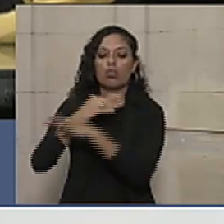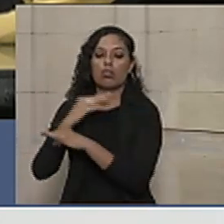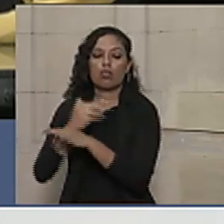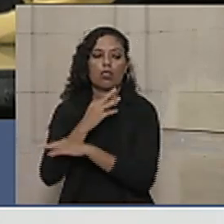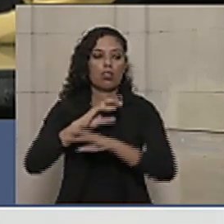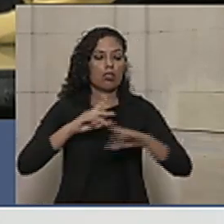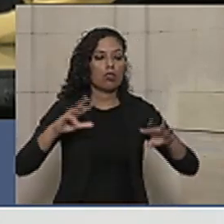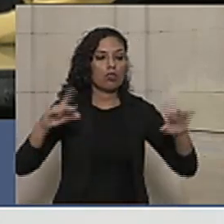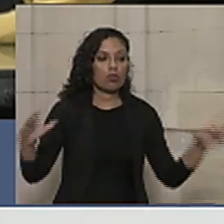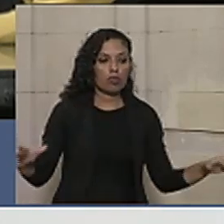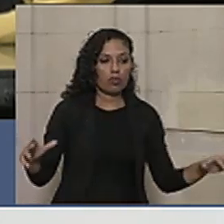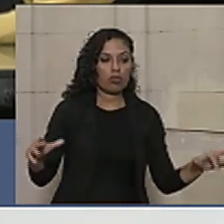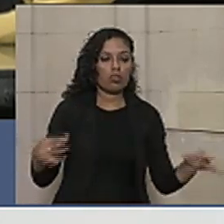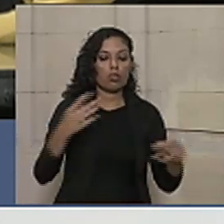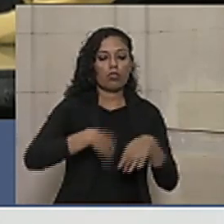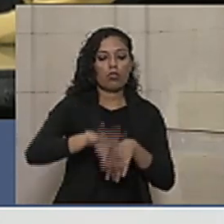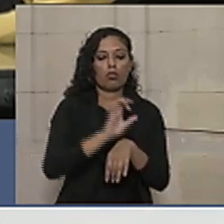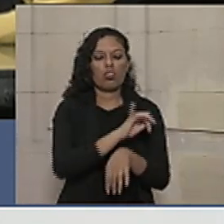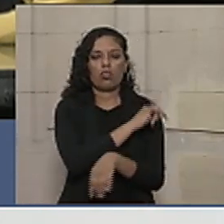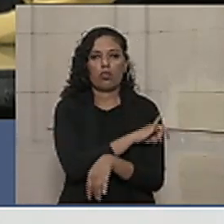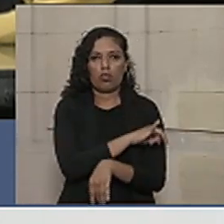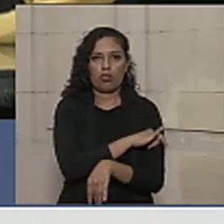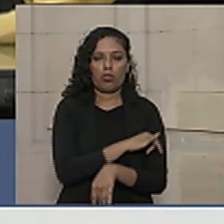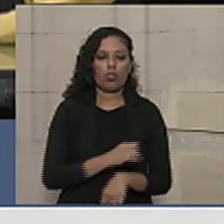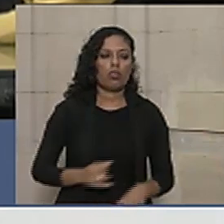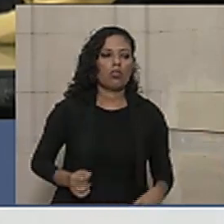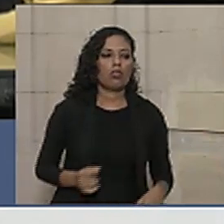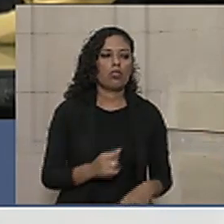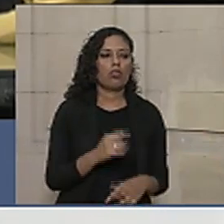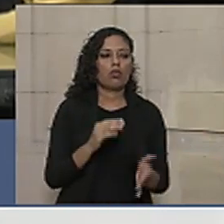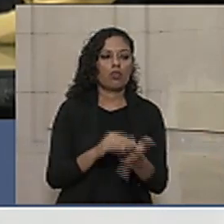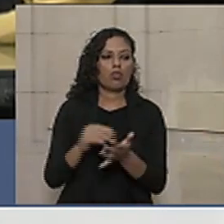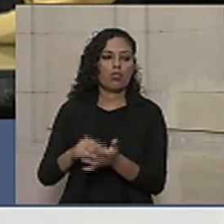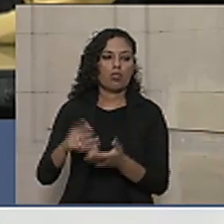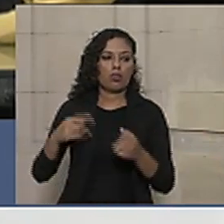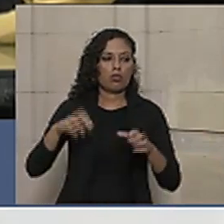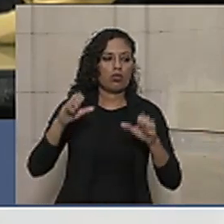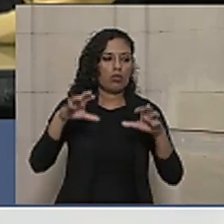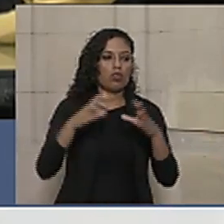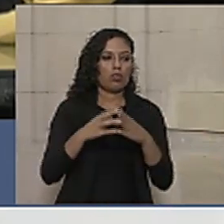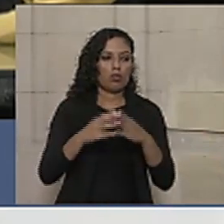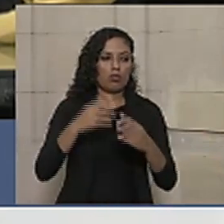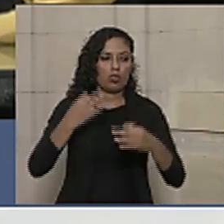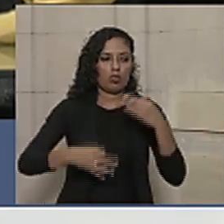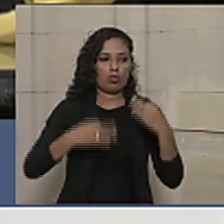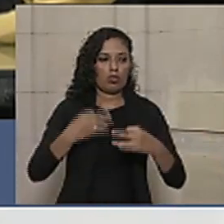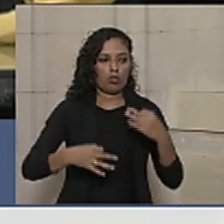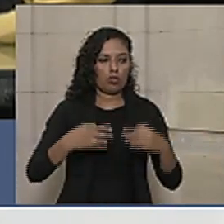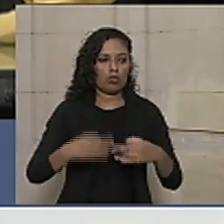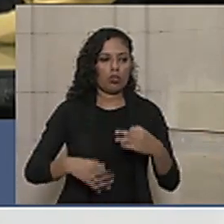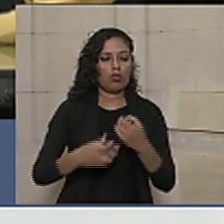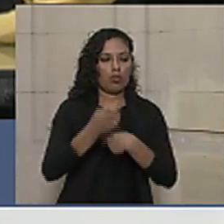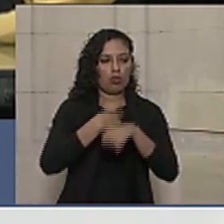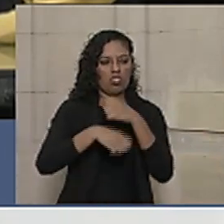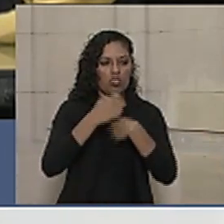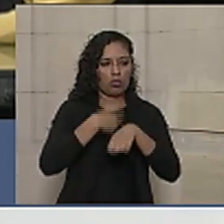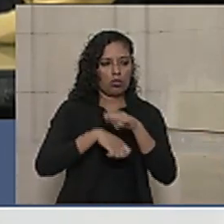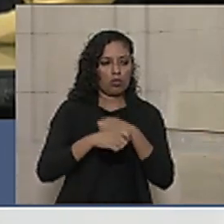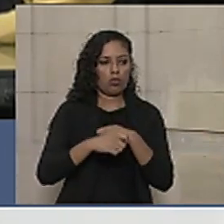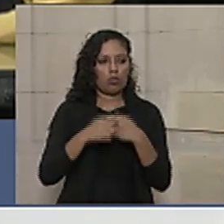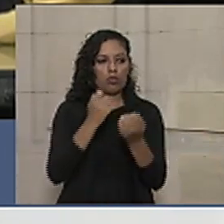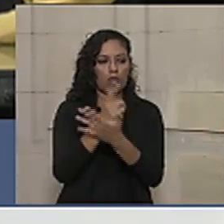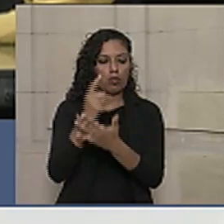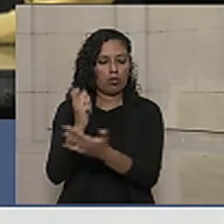região metropolitana do Rio de Janeiro e da outras providências, pendendo de pareceres das comissões de Constituição, Justiça, de Transporte, Economia, Indústria e Comércio,